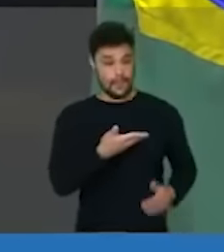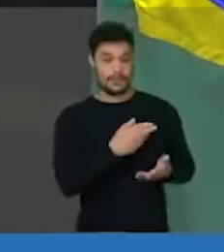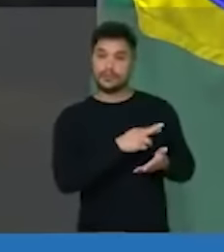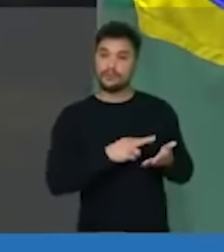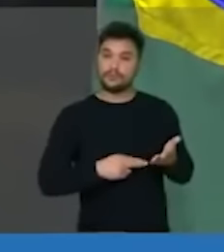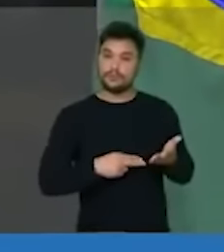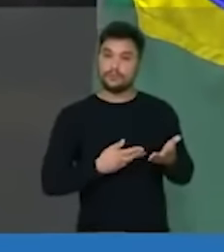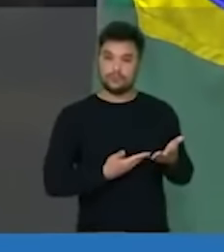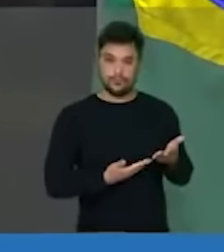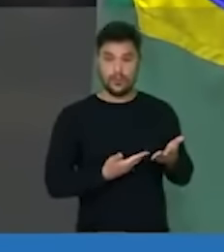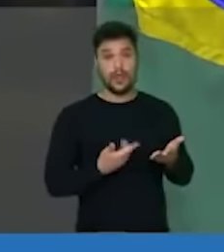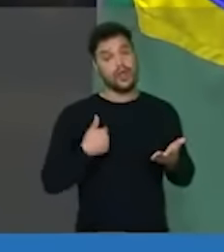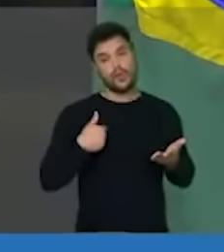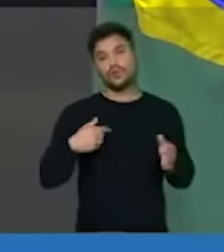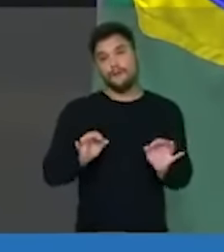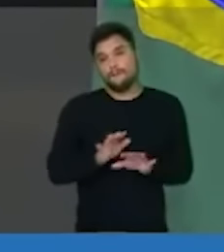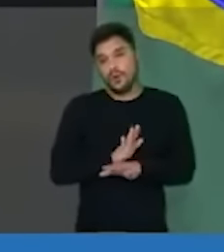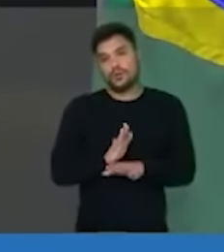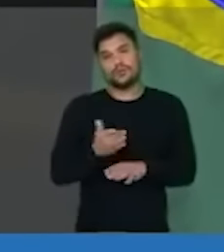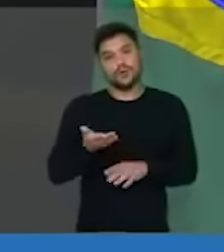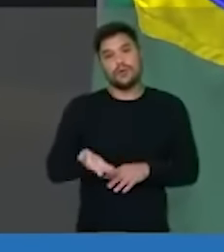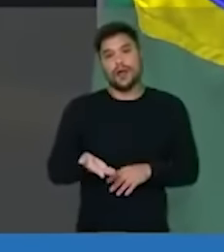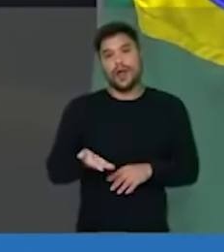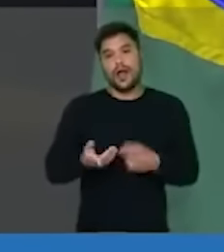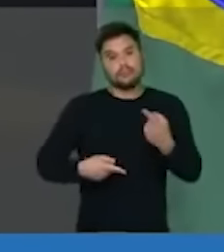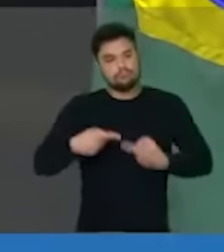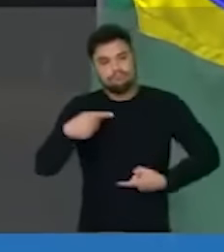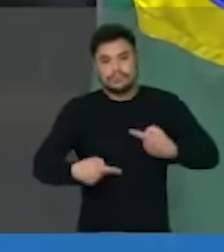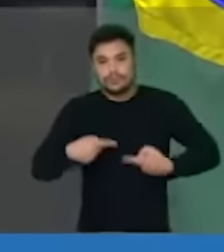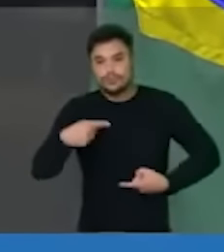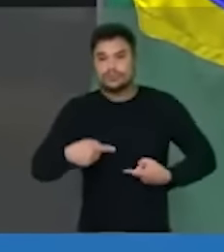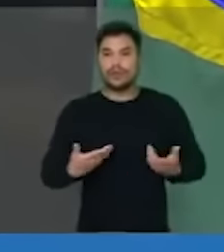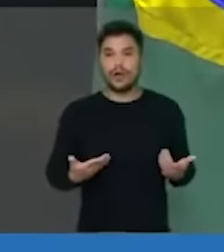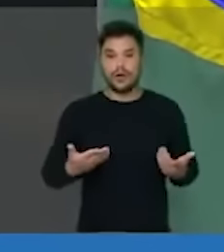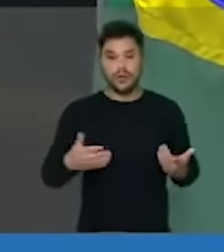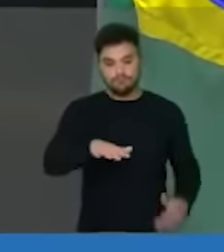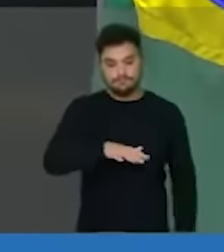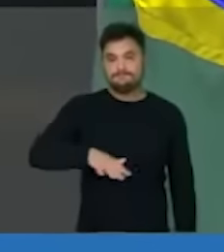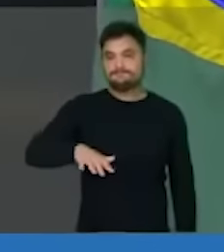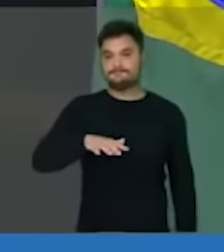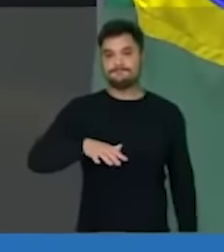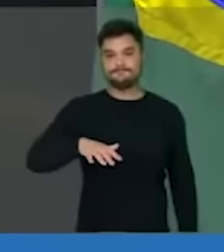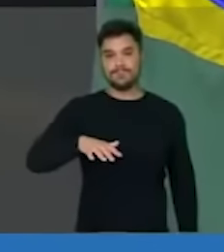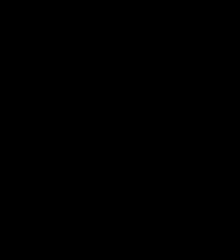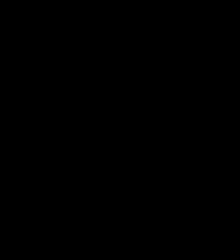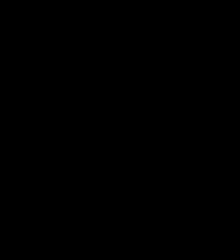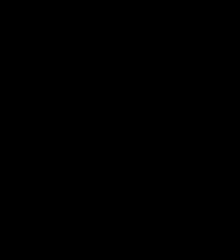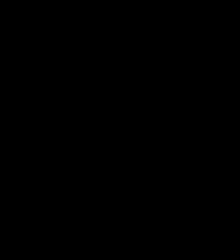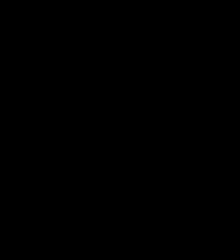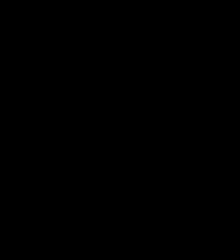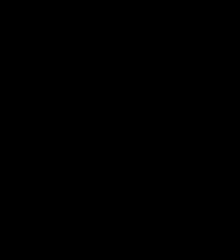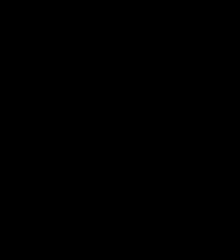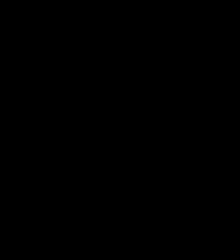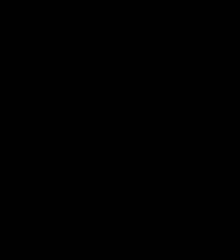lei, e estou pronto para a gente poder enfrentar a discussão no âmbito do mérito.